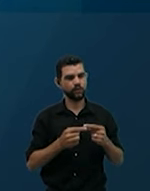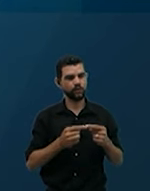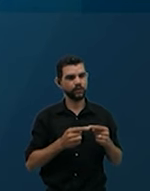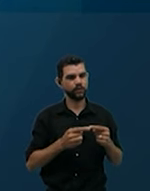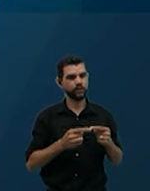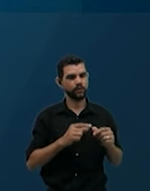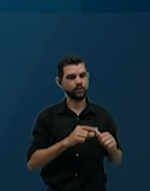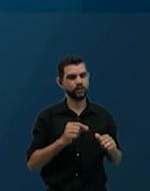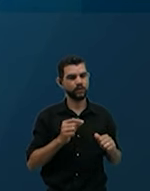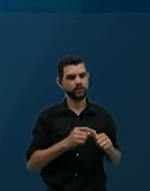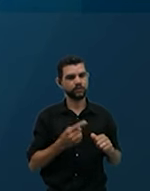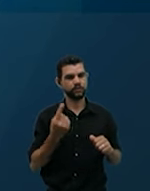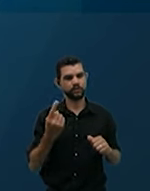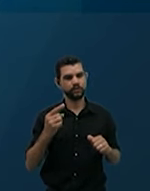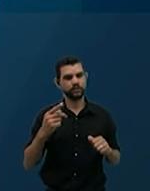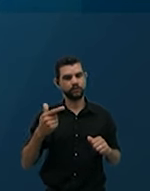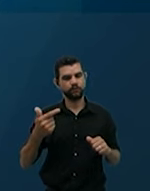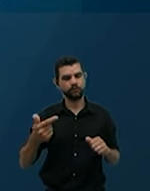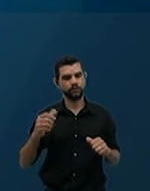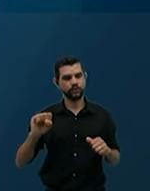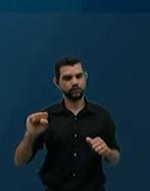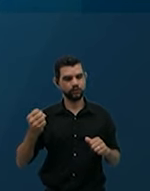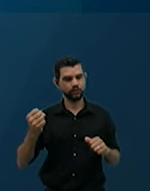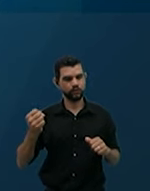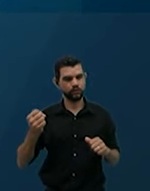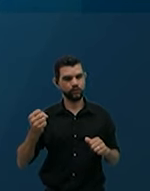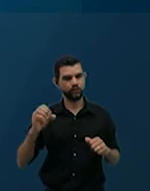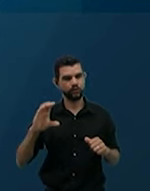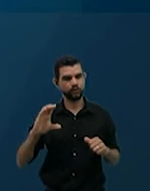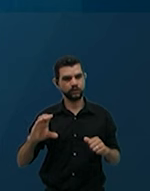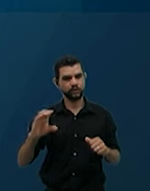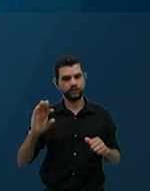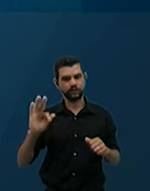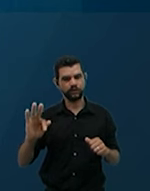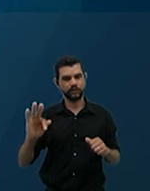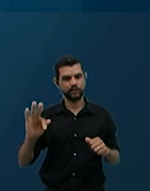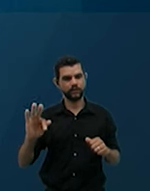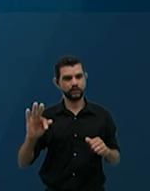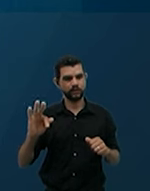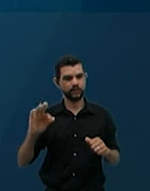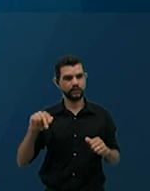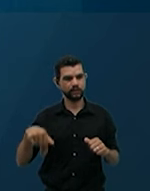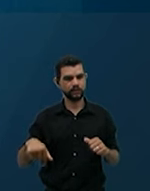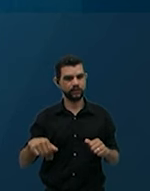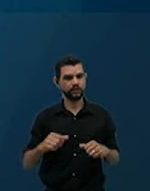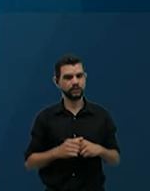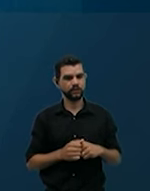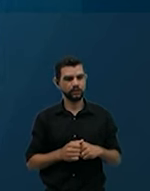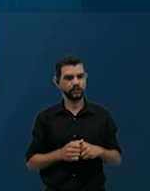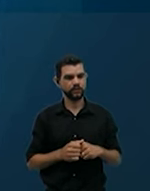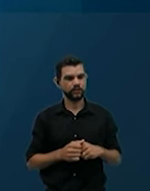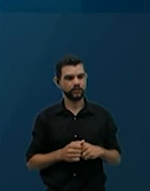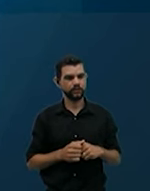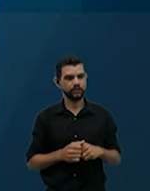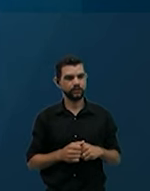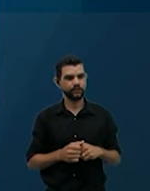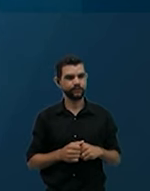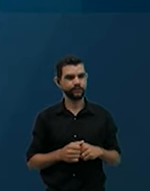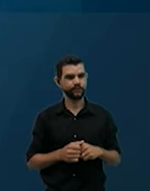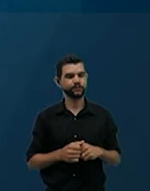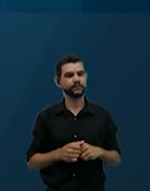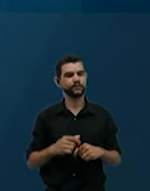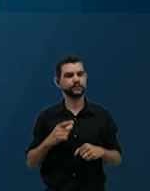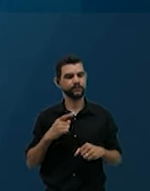CTN e a falta de lei complementar que restrinja ou excepcione o disposto no